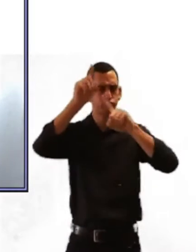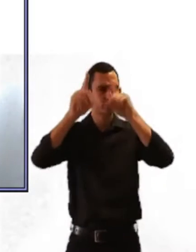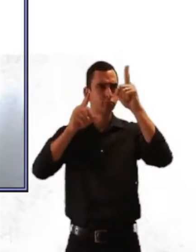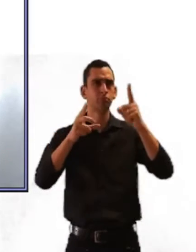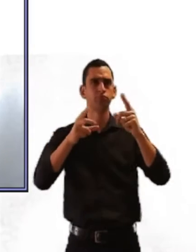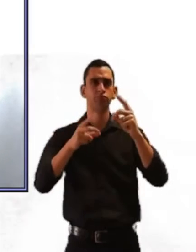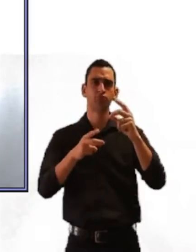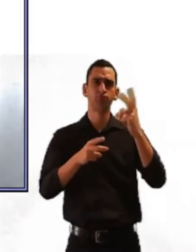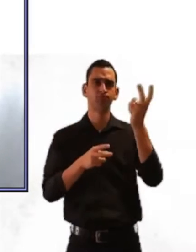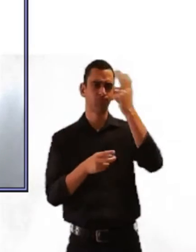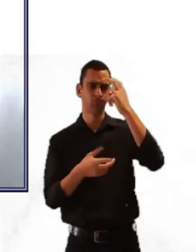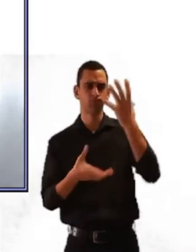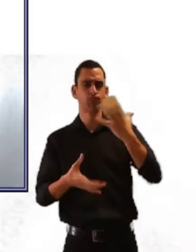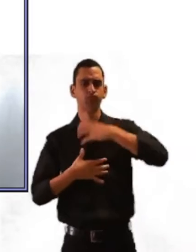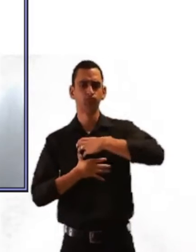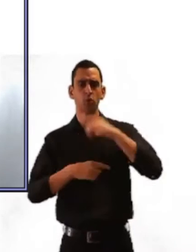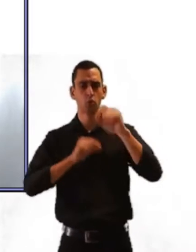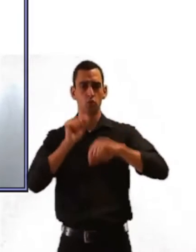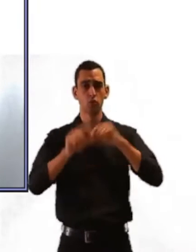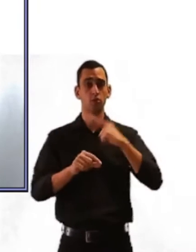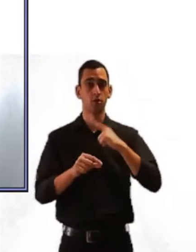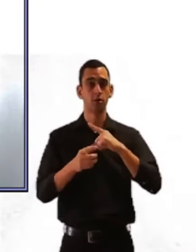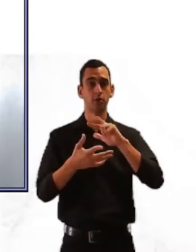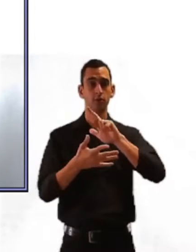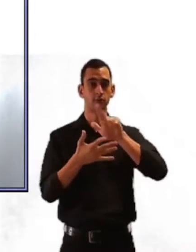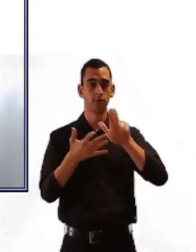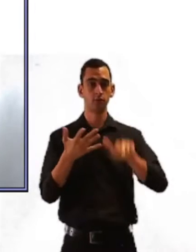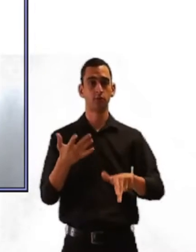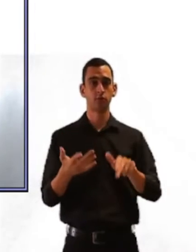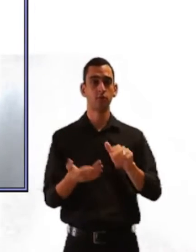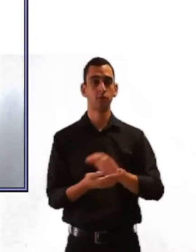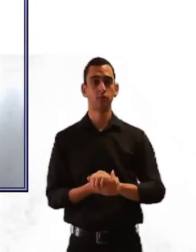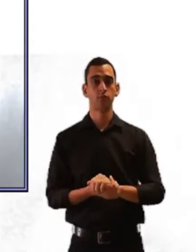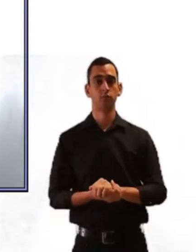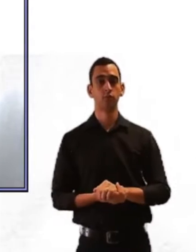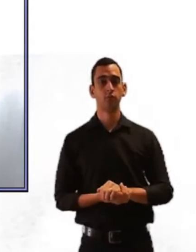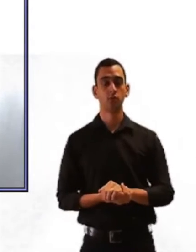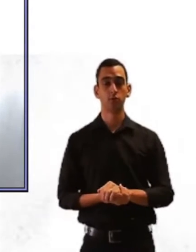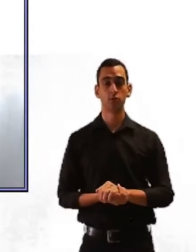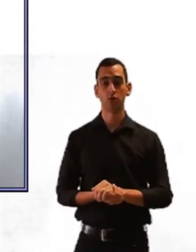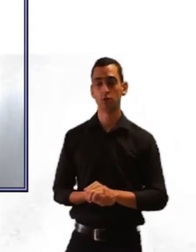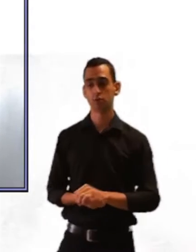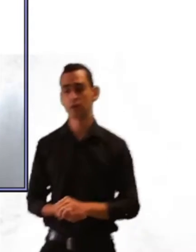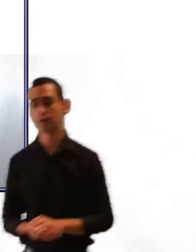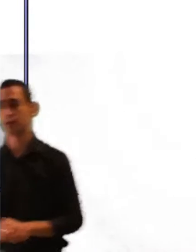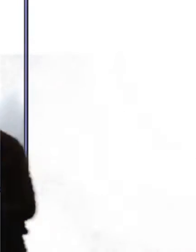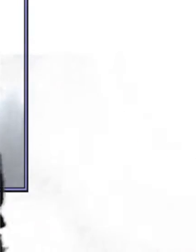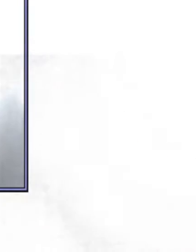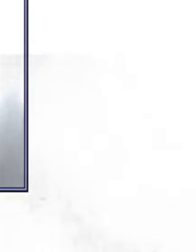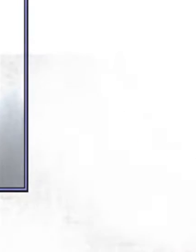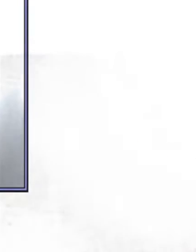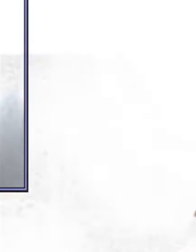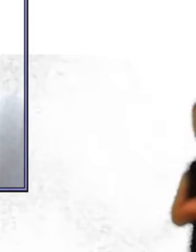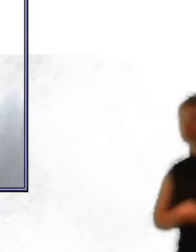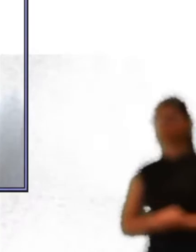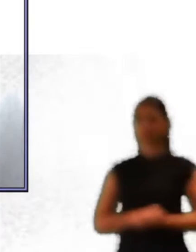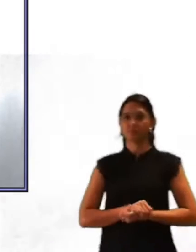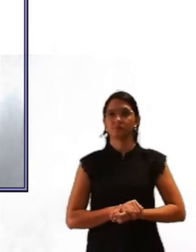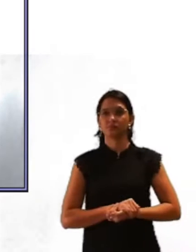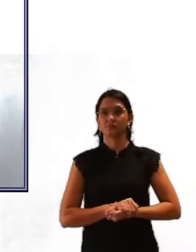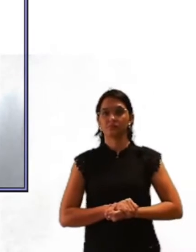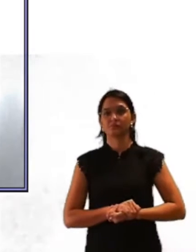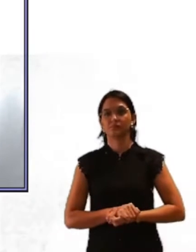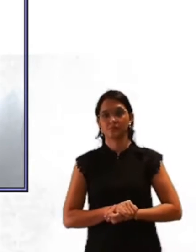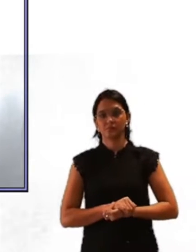discussões principiológicas. E isto a gente vê claramente na nossa Constituição, né? A nossa Constituição, ela é